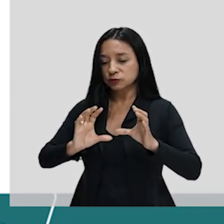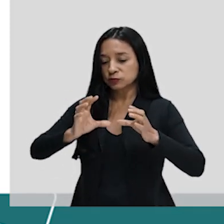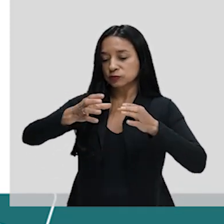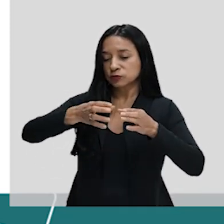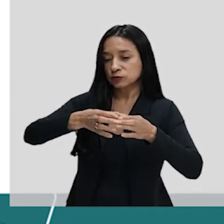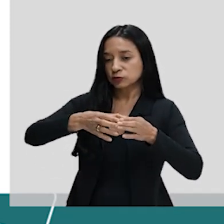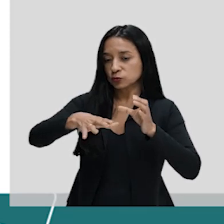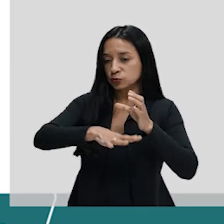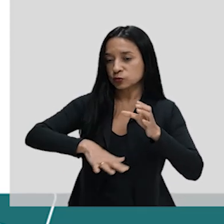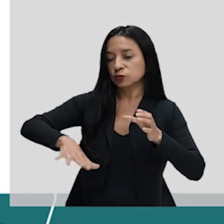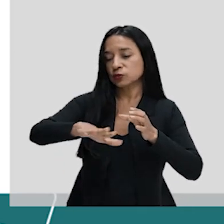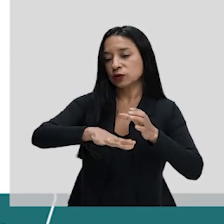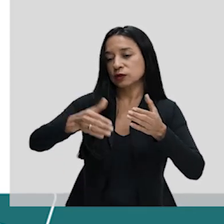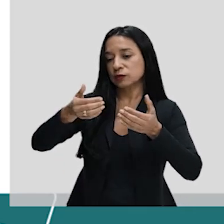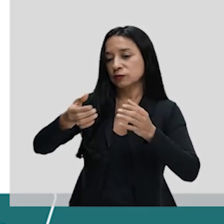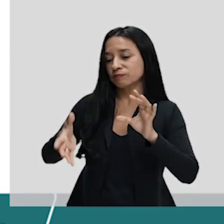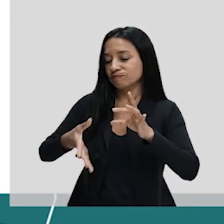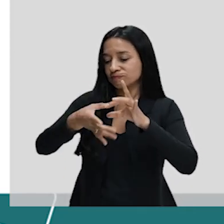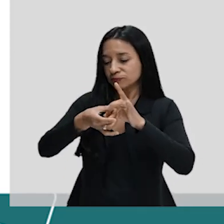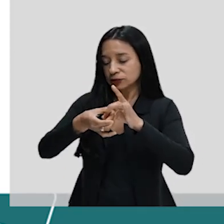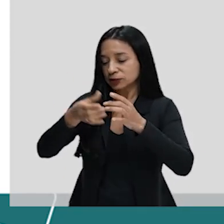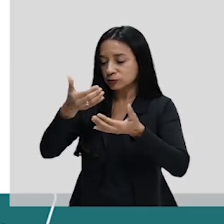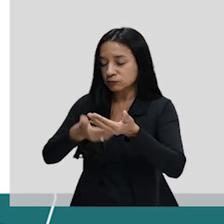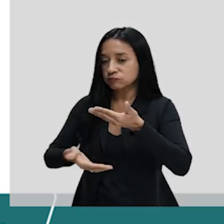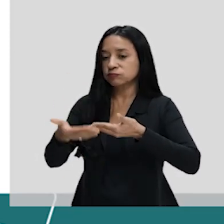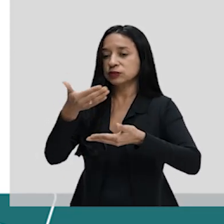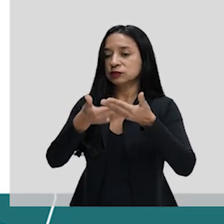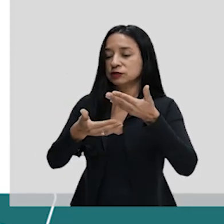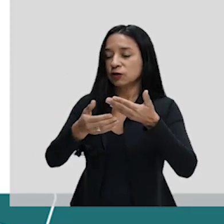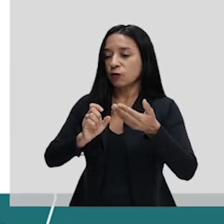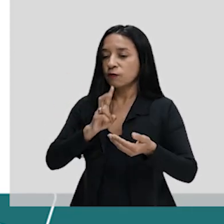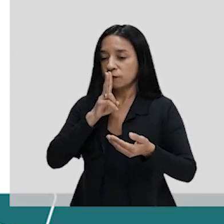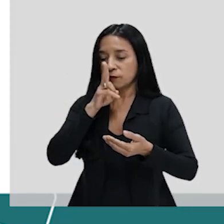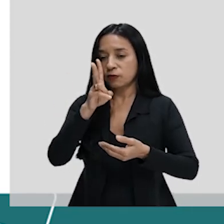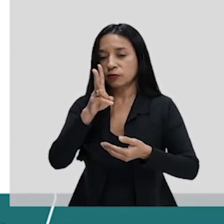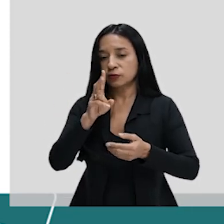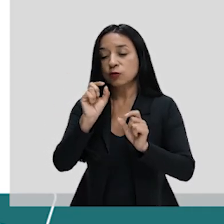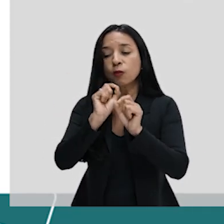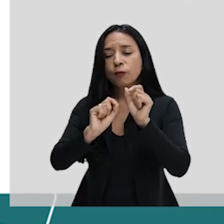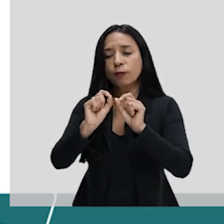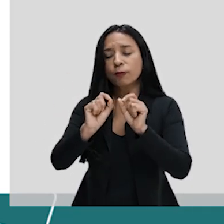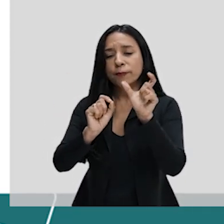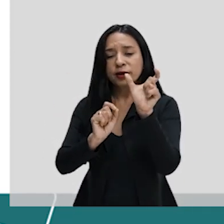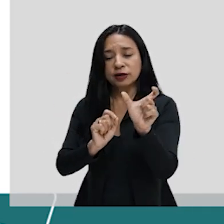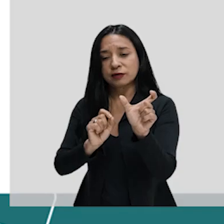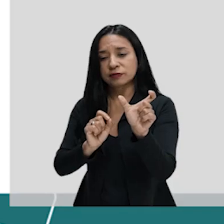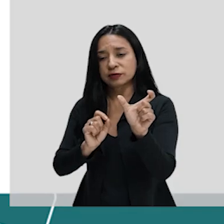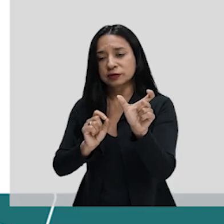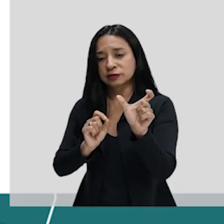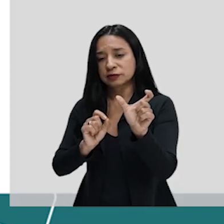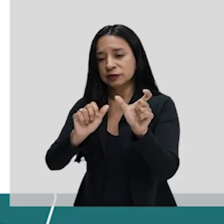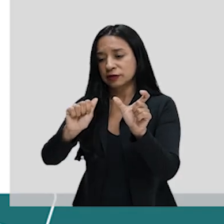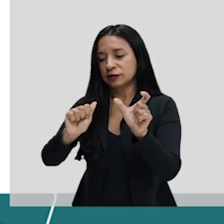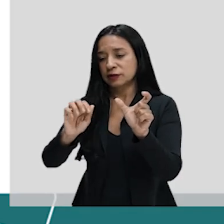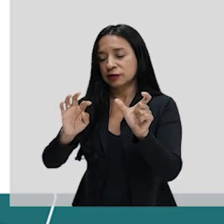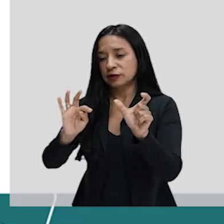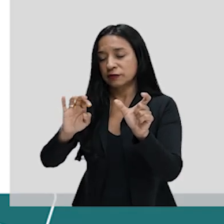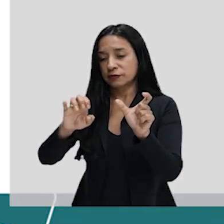pouquíssimos foram os slides que eu consegui selecionar uma foto que estivesse apenas o indivíduo. Eu acho que só o slide